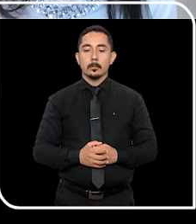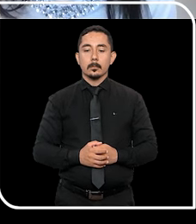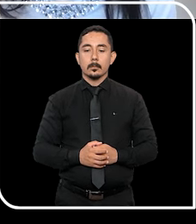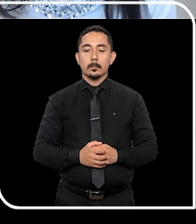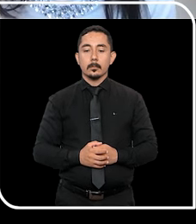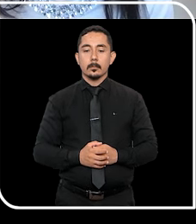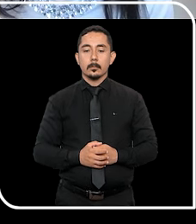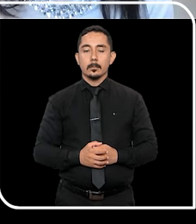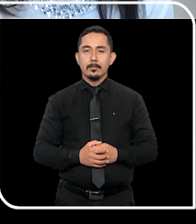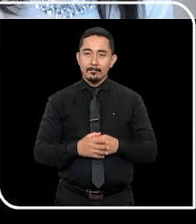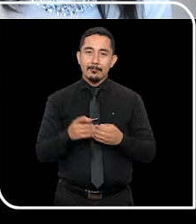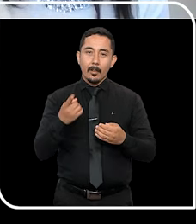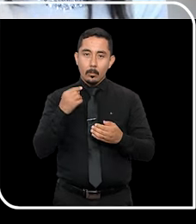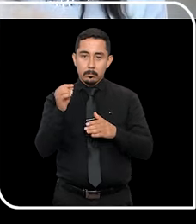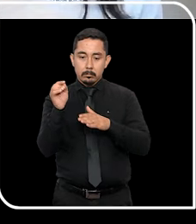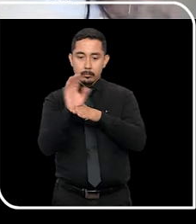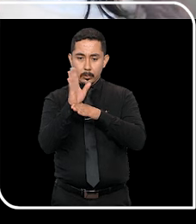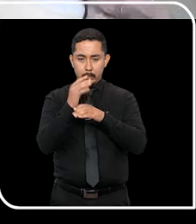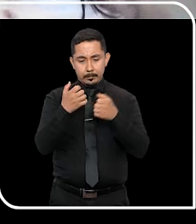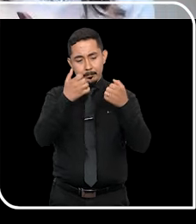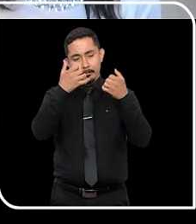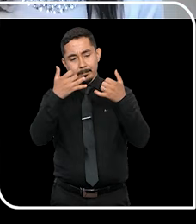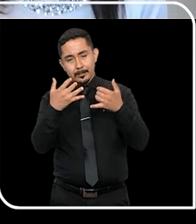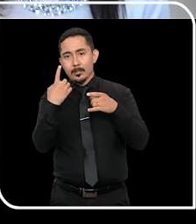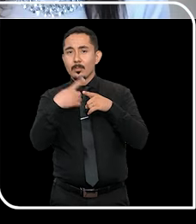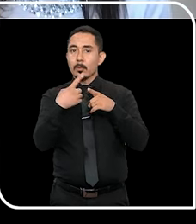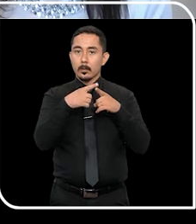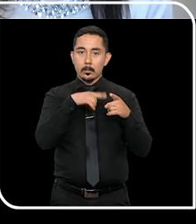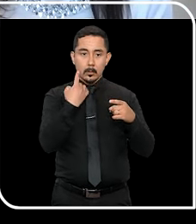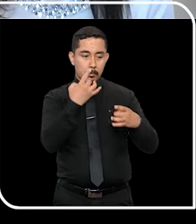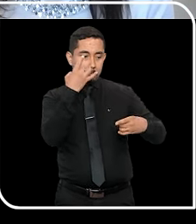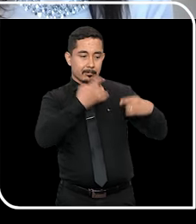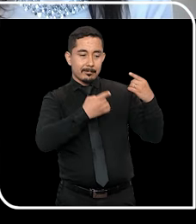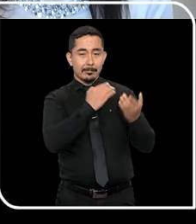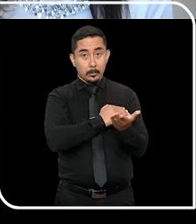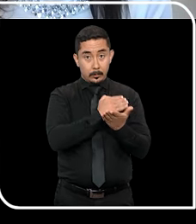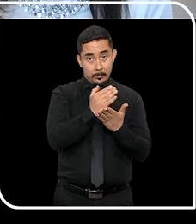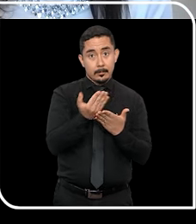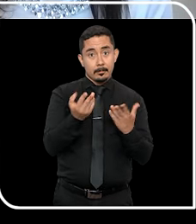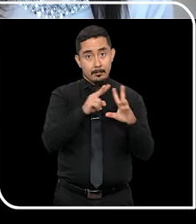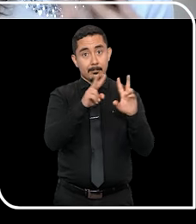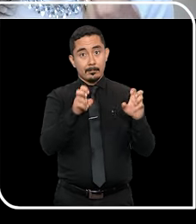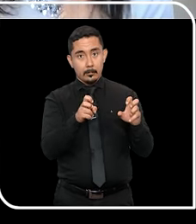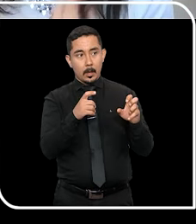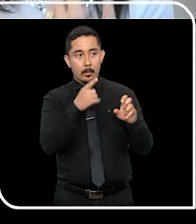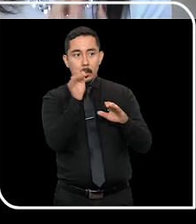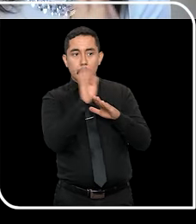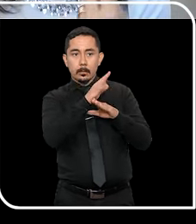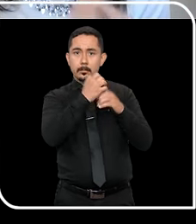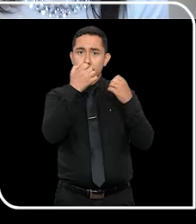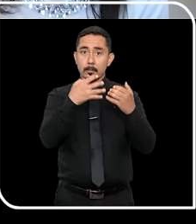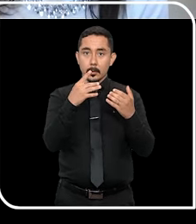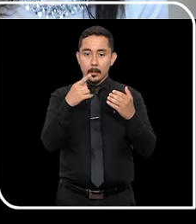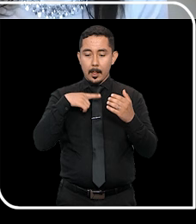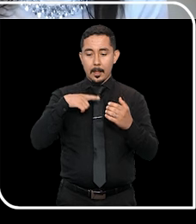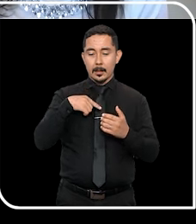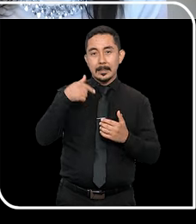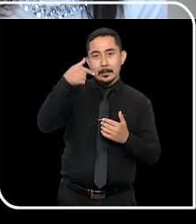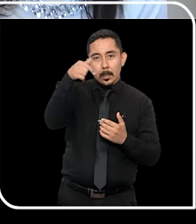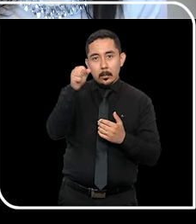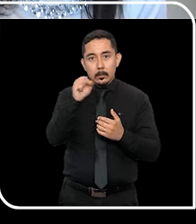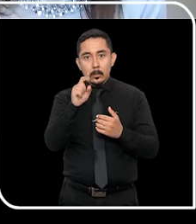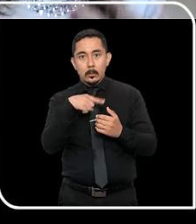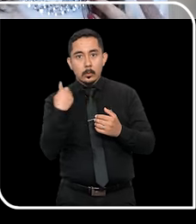eh eu trouxe esse vídeo pra gente começar a debater que é justamente o que o vídeo fala que a gente demora 7 Segundos